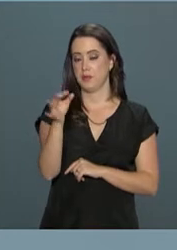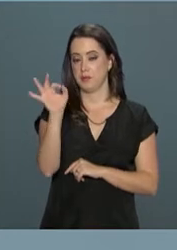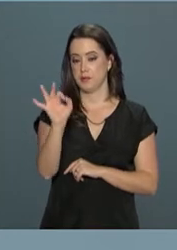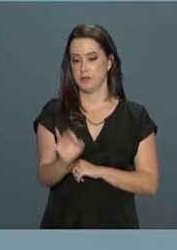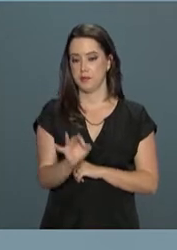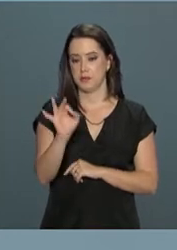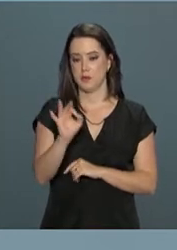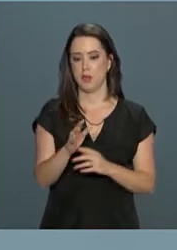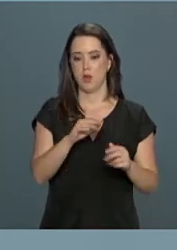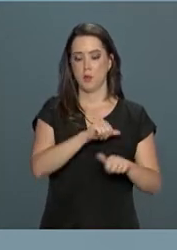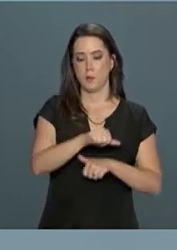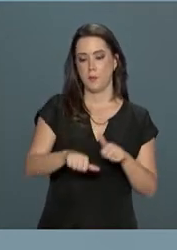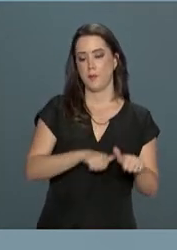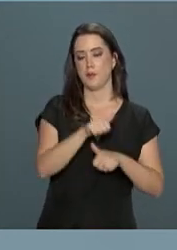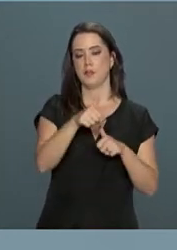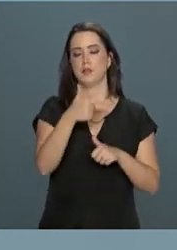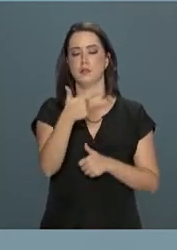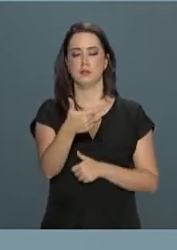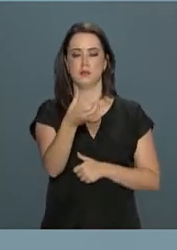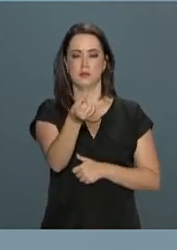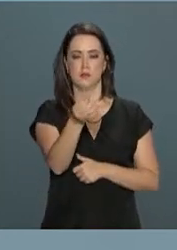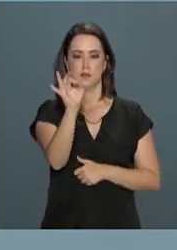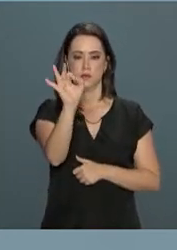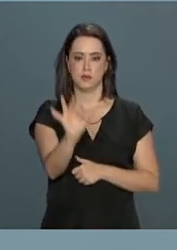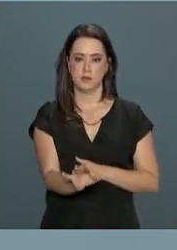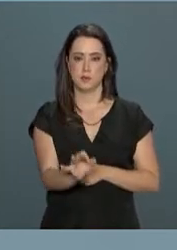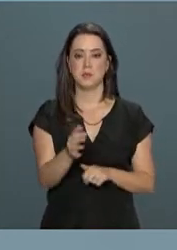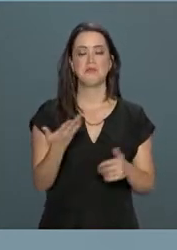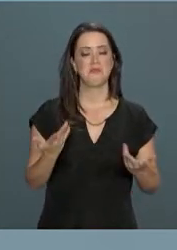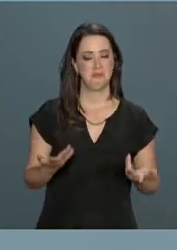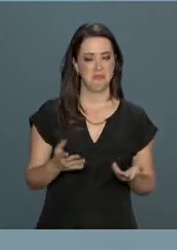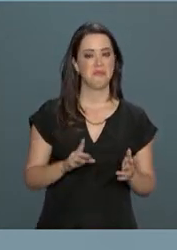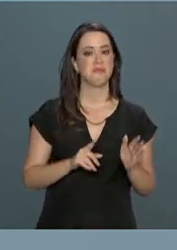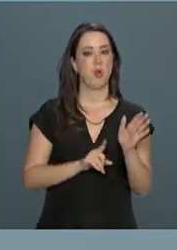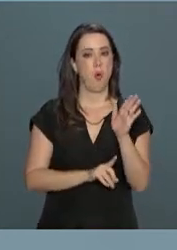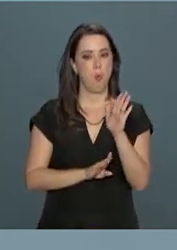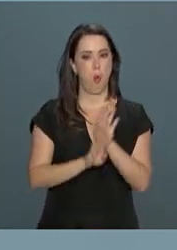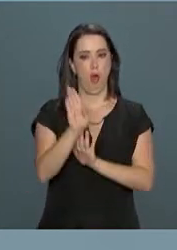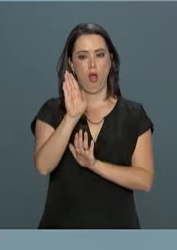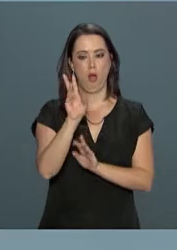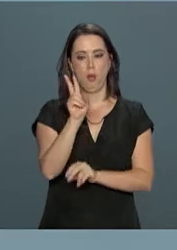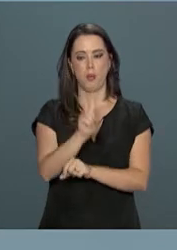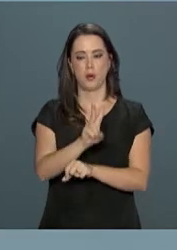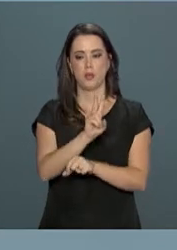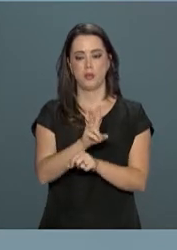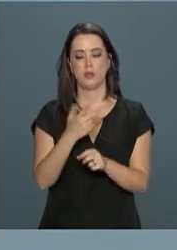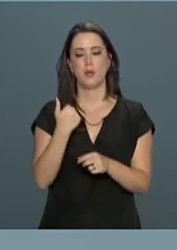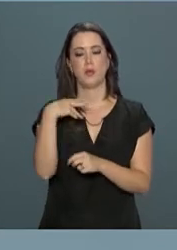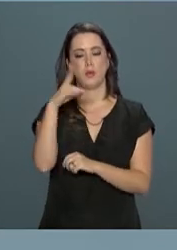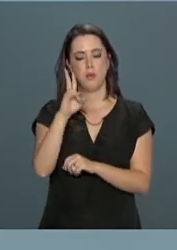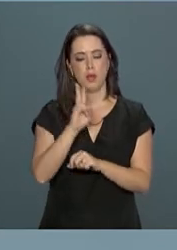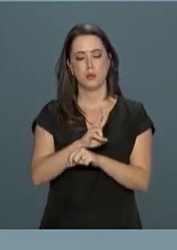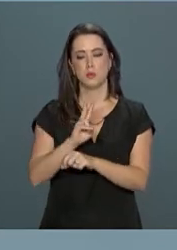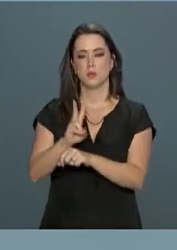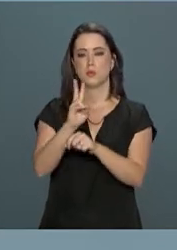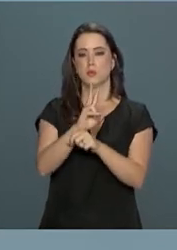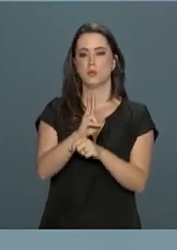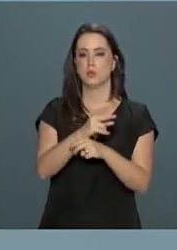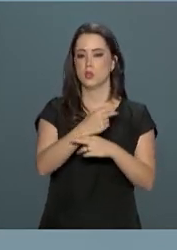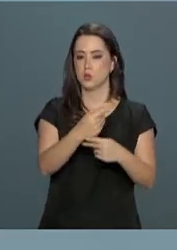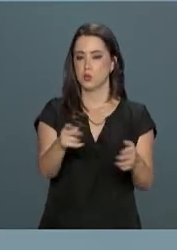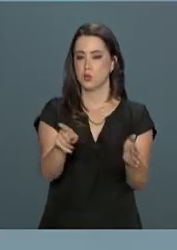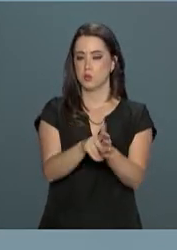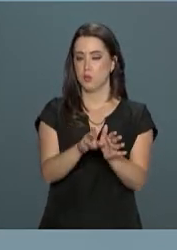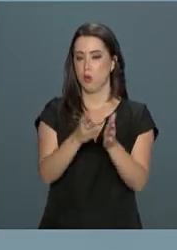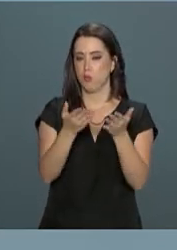de 1,57% para 26%. E houve reforço no monitoramento da